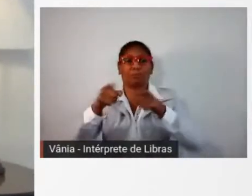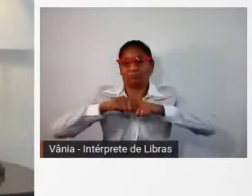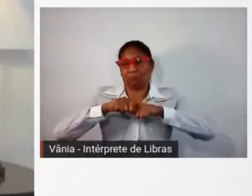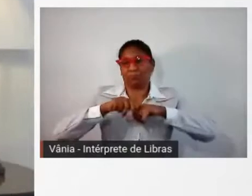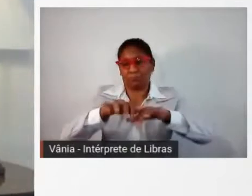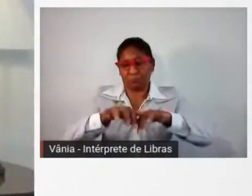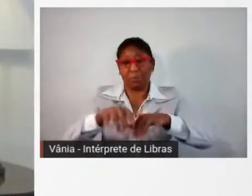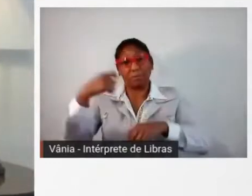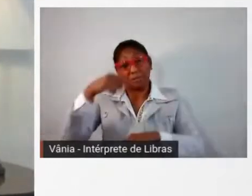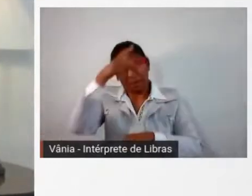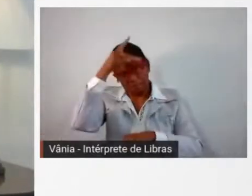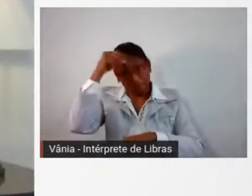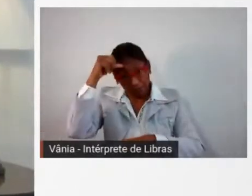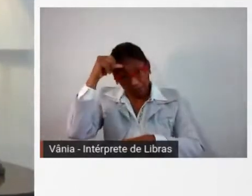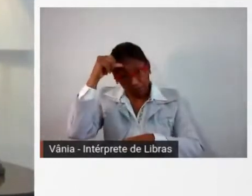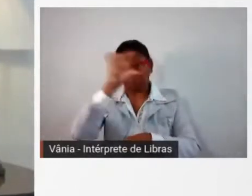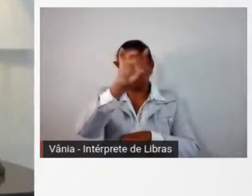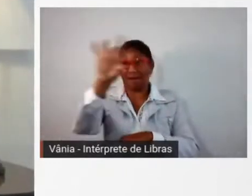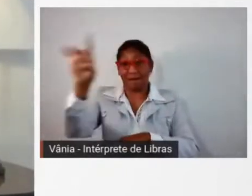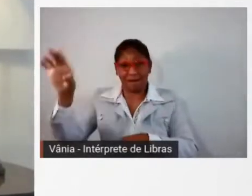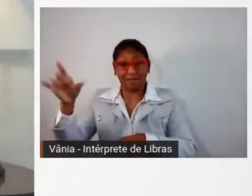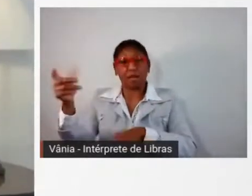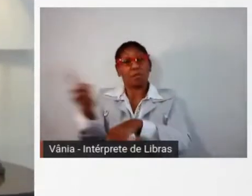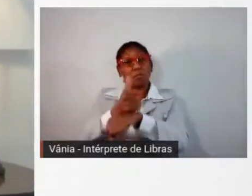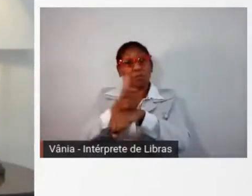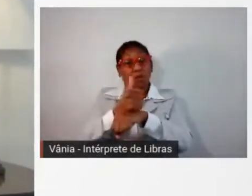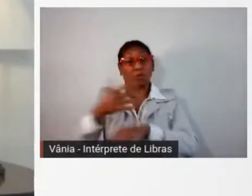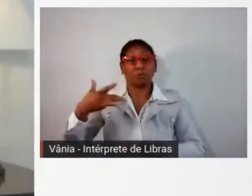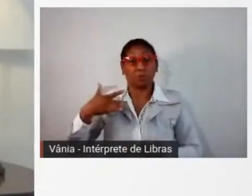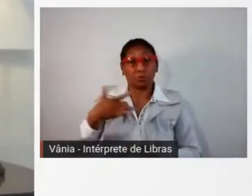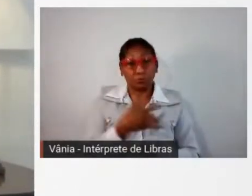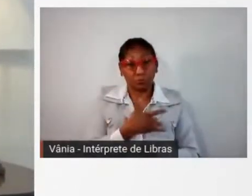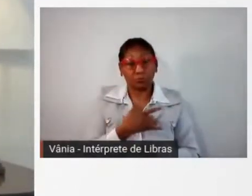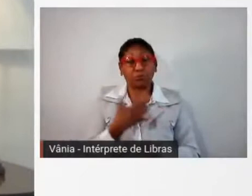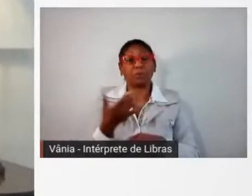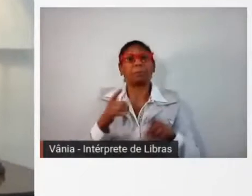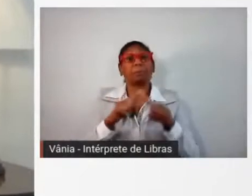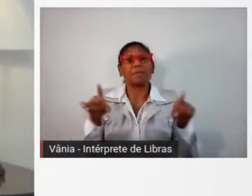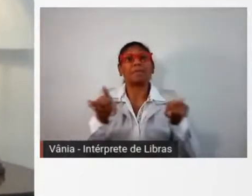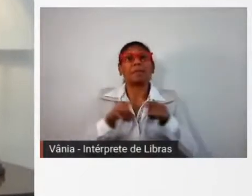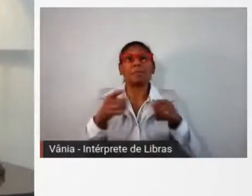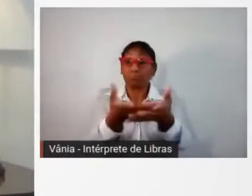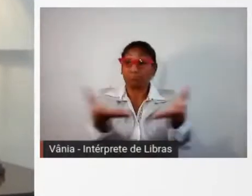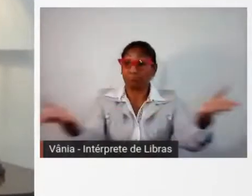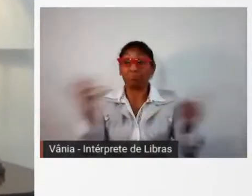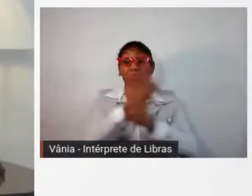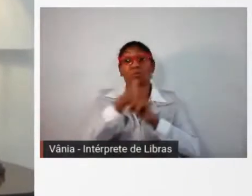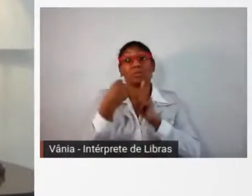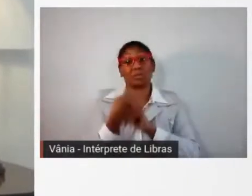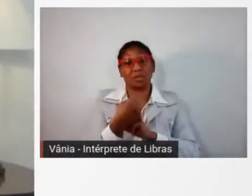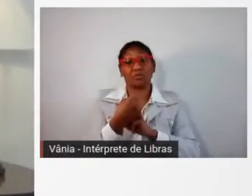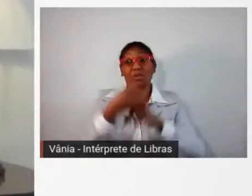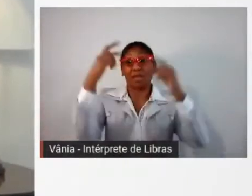prefeitos, de, evidentemente, profissionais da área da saúde, mas muito da sociedade civil, respeitando